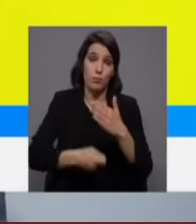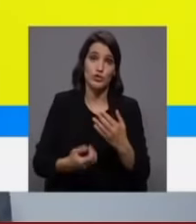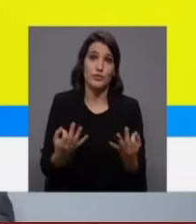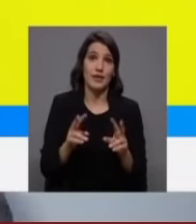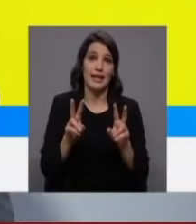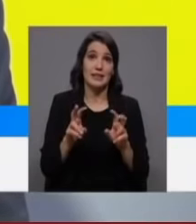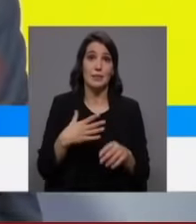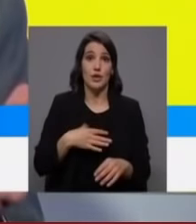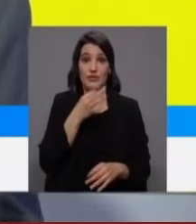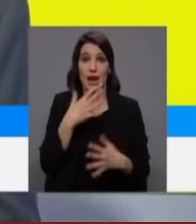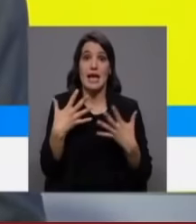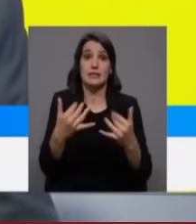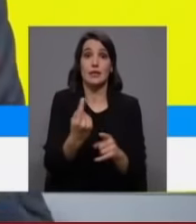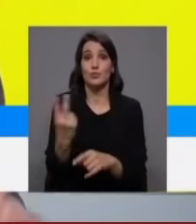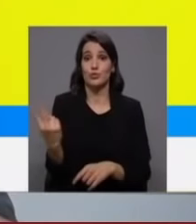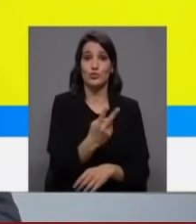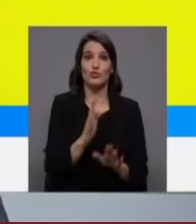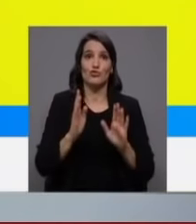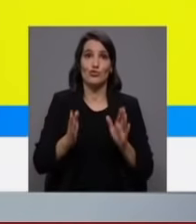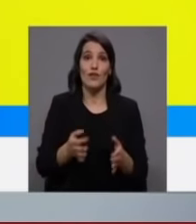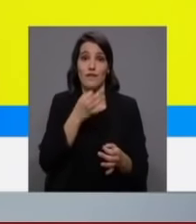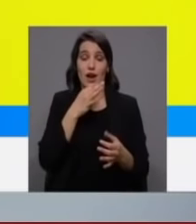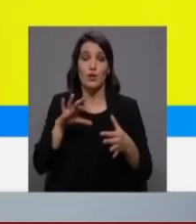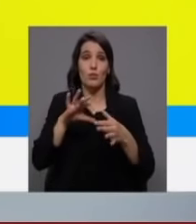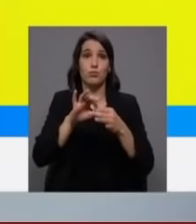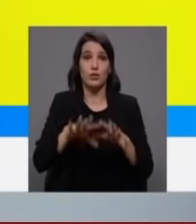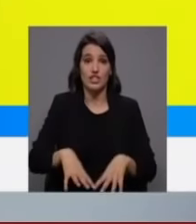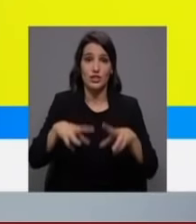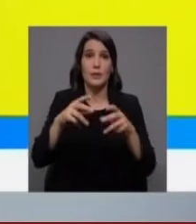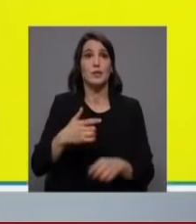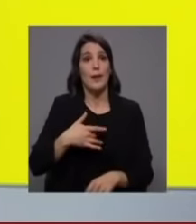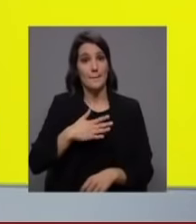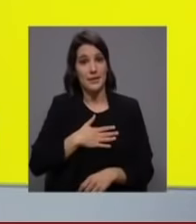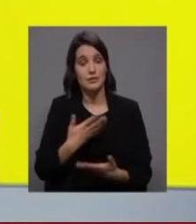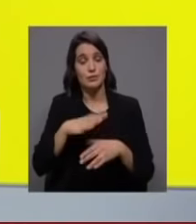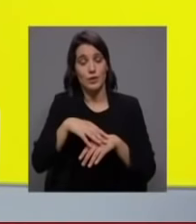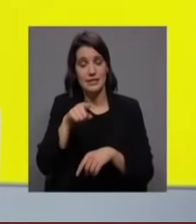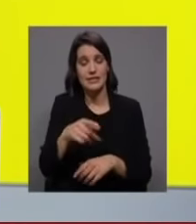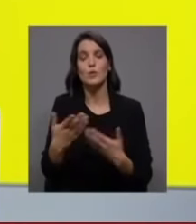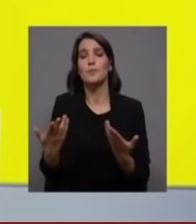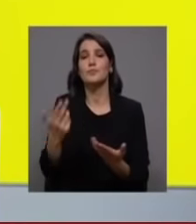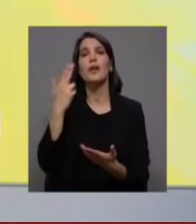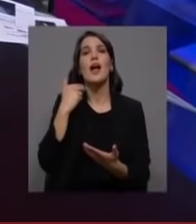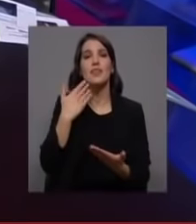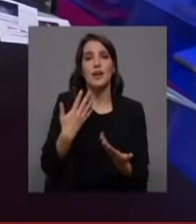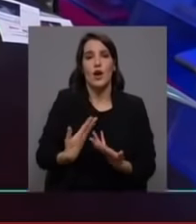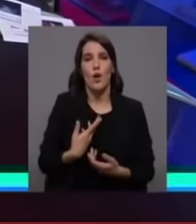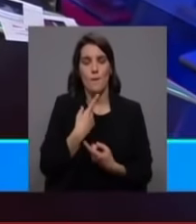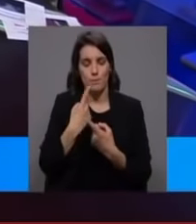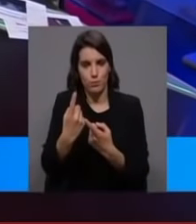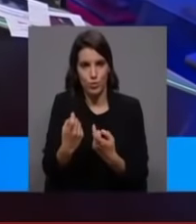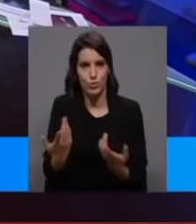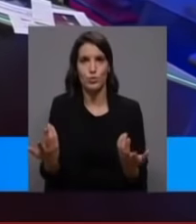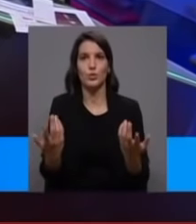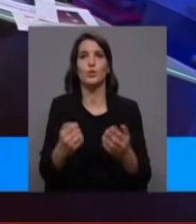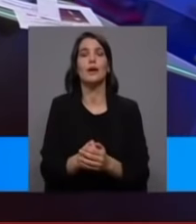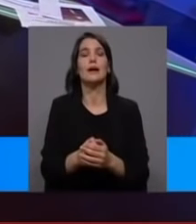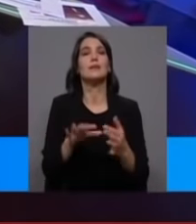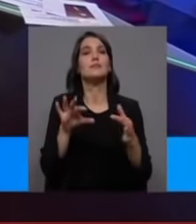assunto eu ia pegar a ser uma vez que queremos a levaram próprios mercado para as empresas e por isso a aventura pergunta Will a